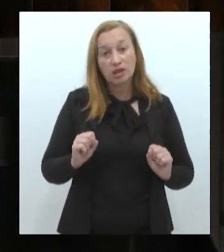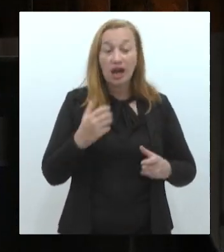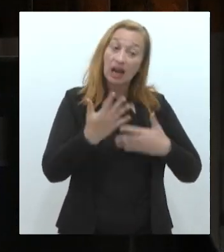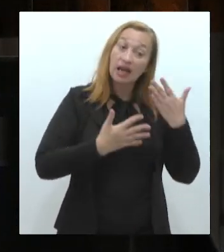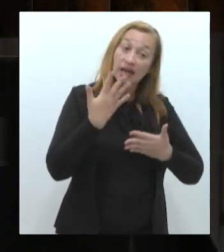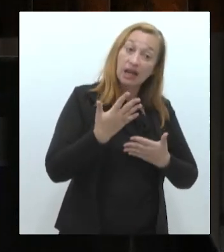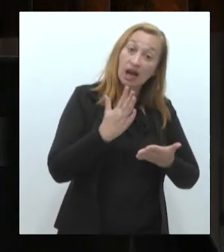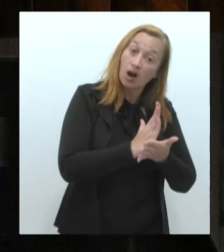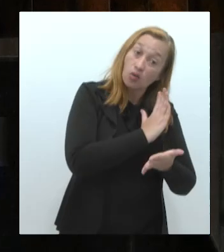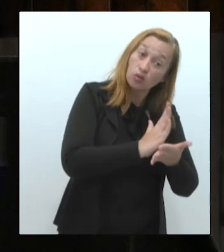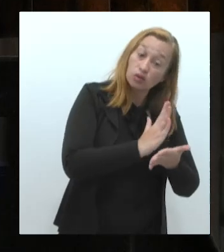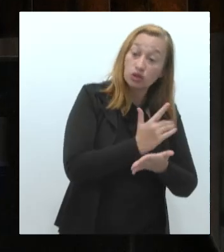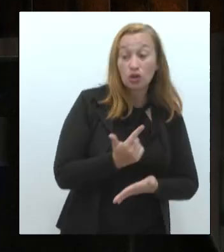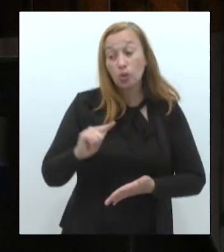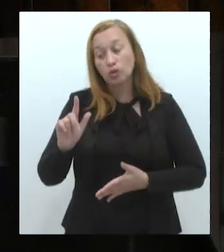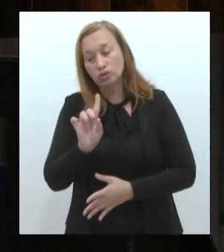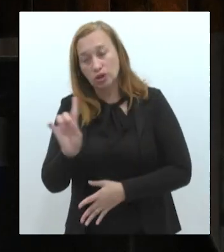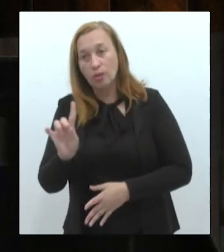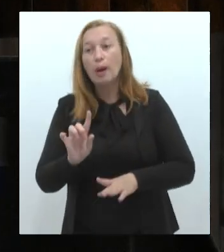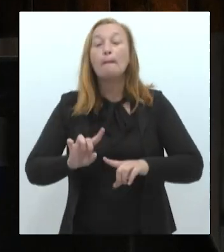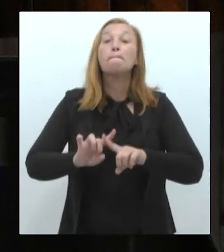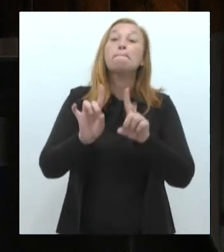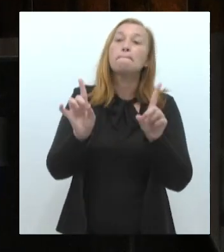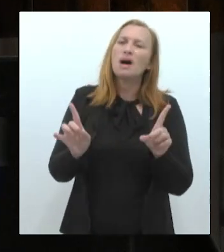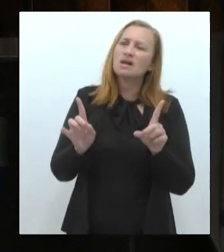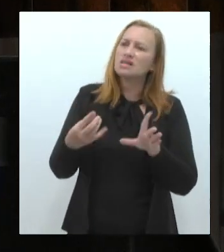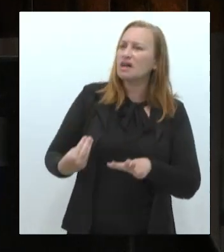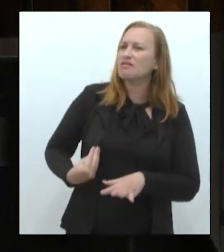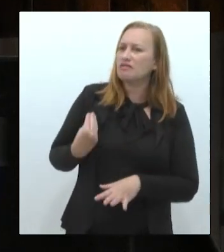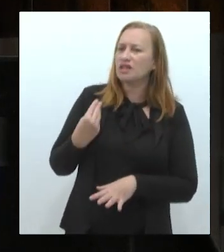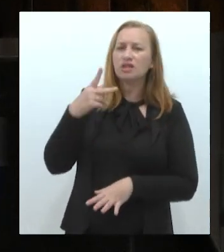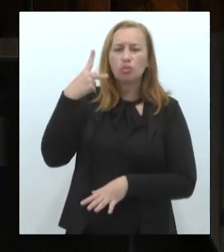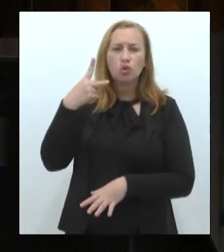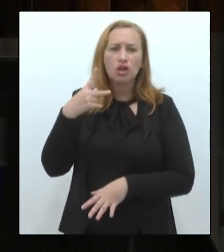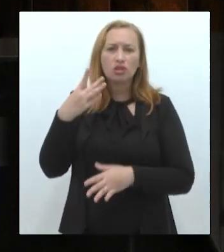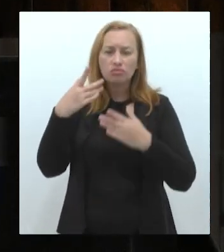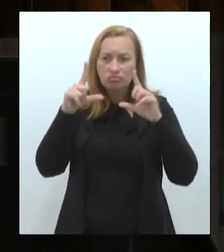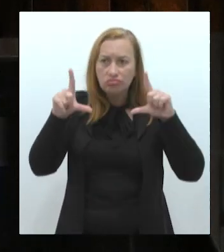agradar outros. Mas a vida pública, ela te expõe.